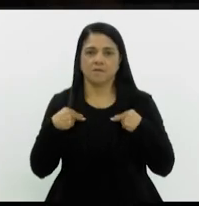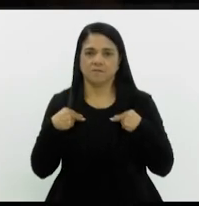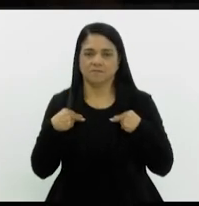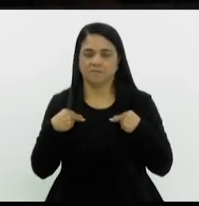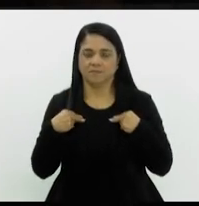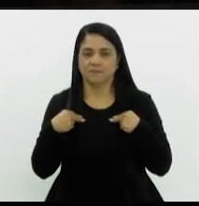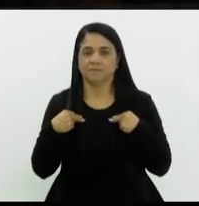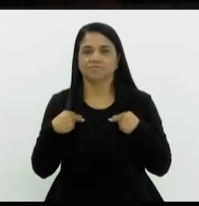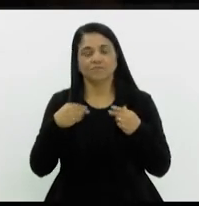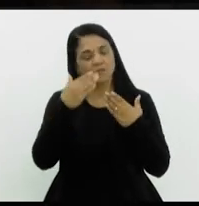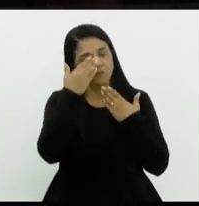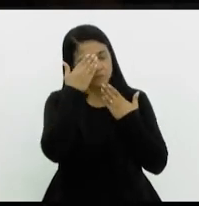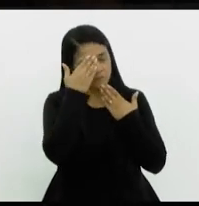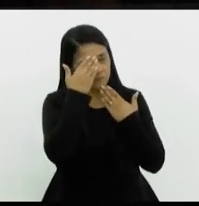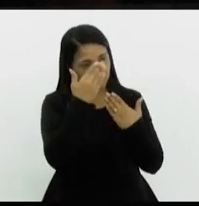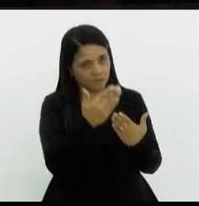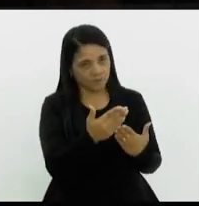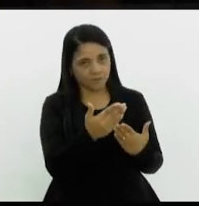agradeço